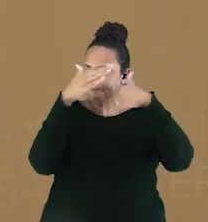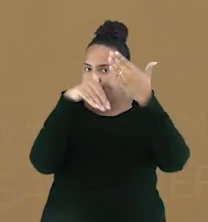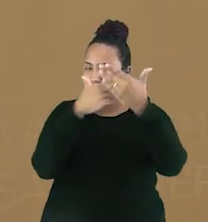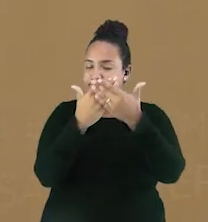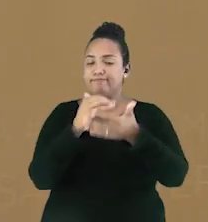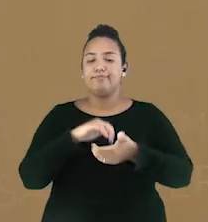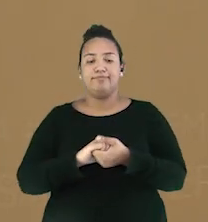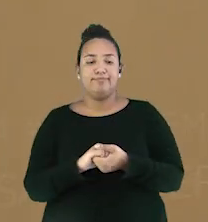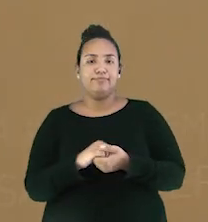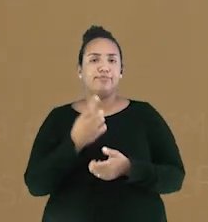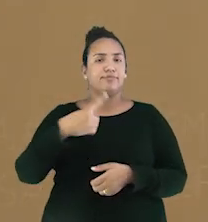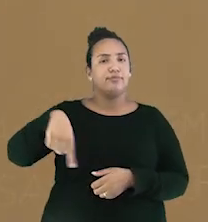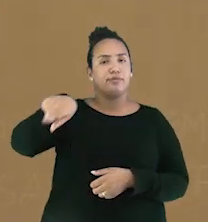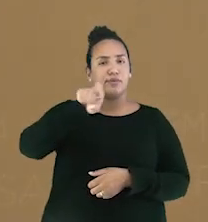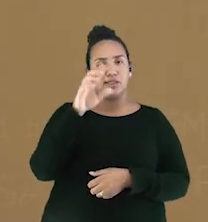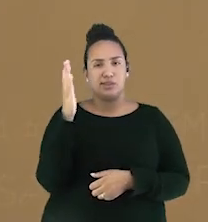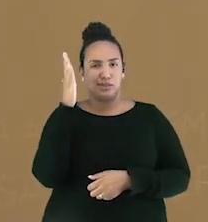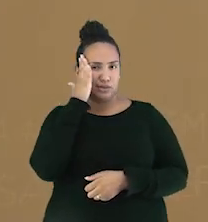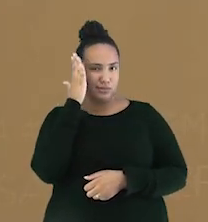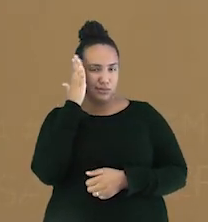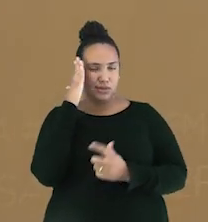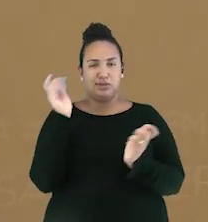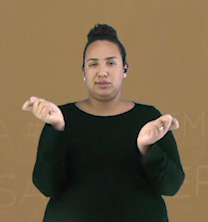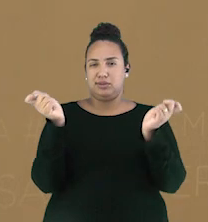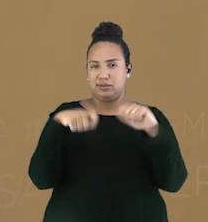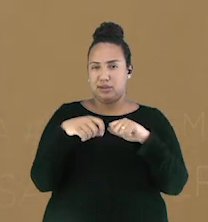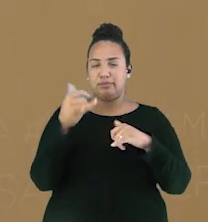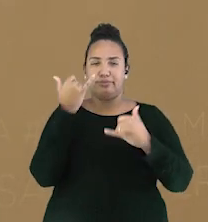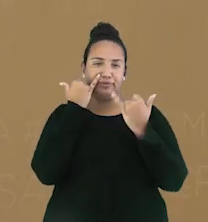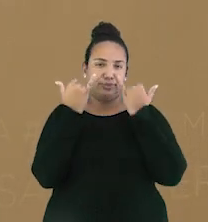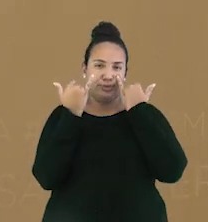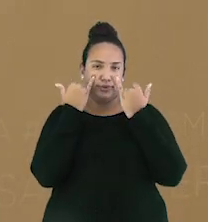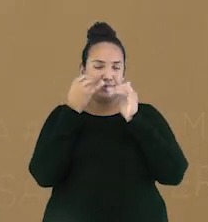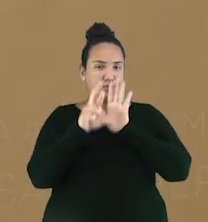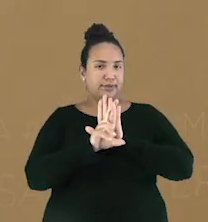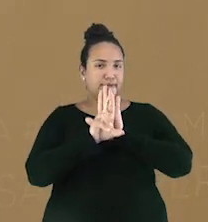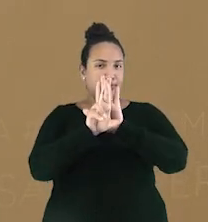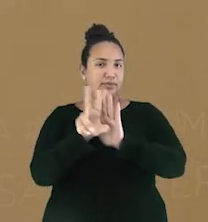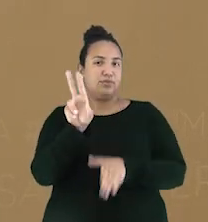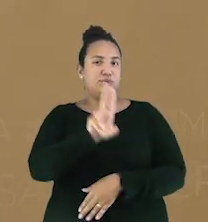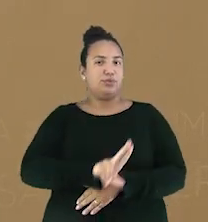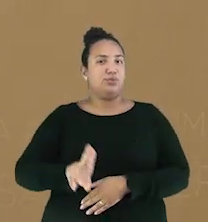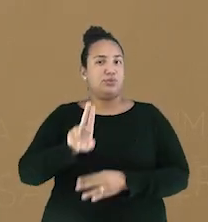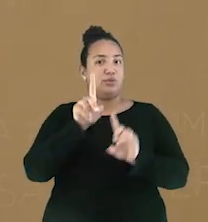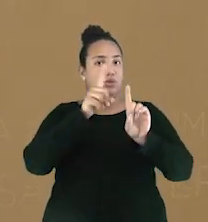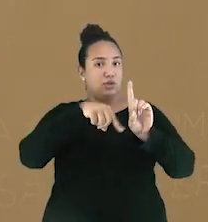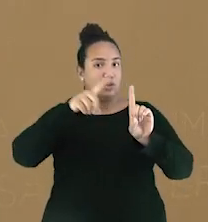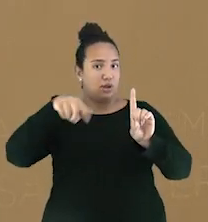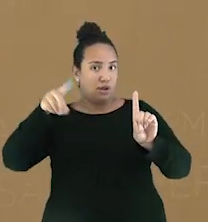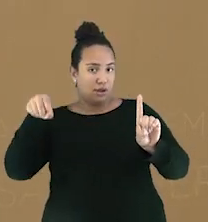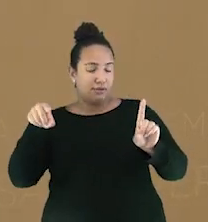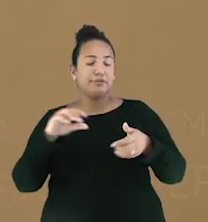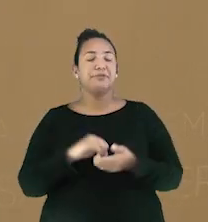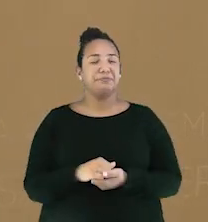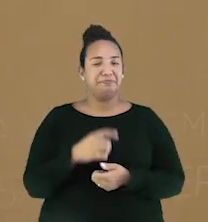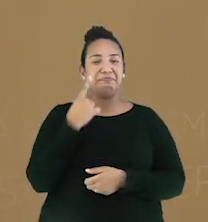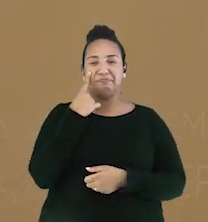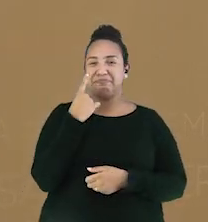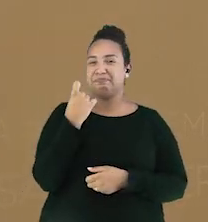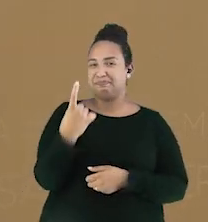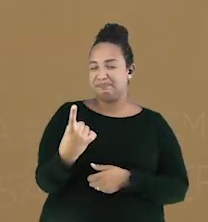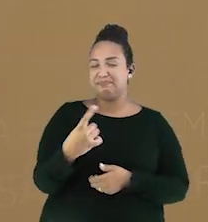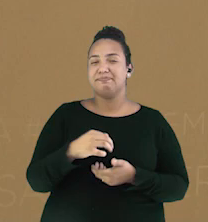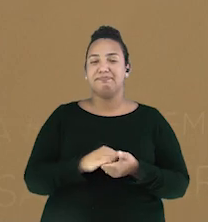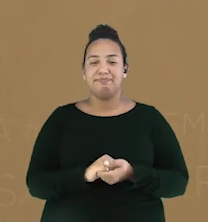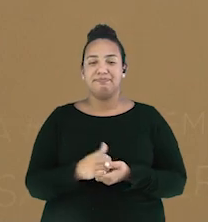Você sabia que podemos representar esses dados através de gráficos? Interessante, não é?